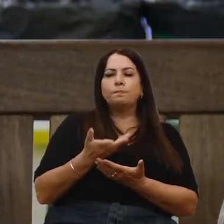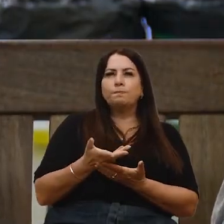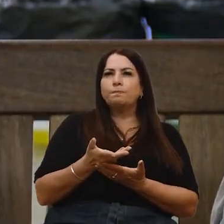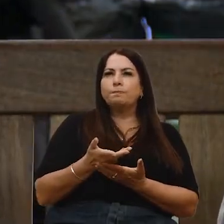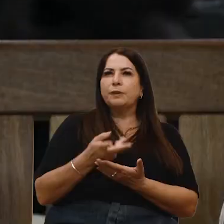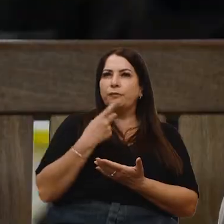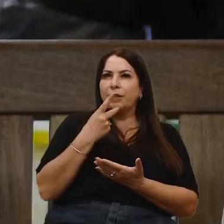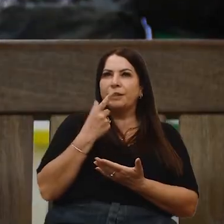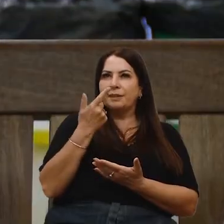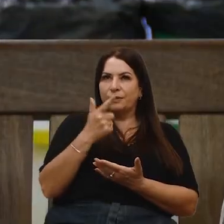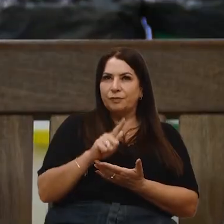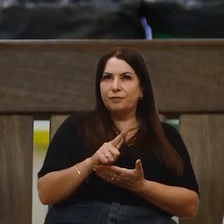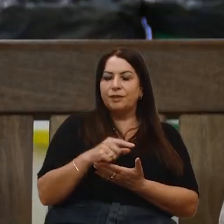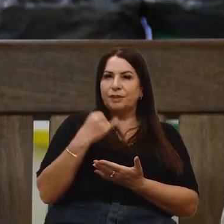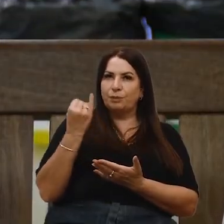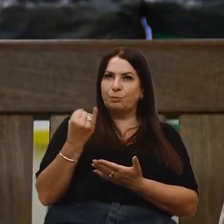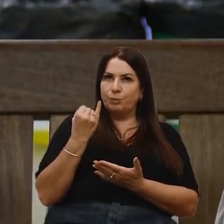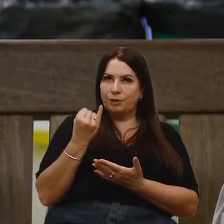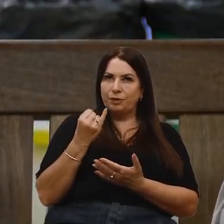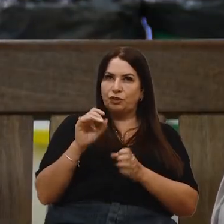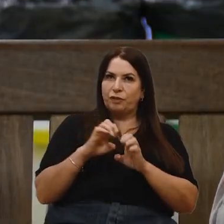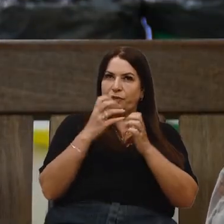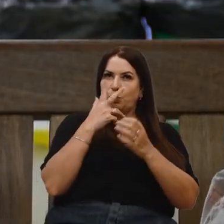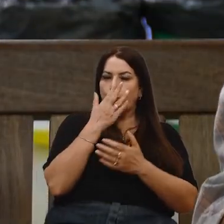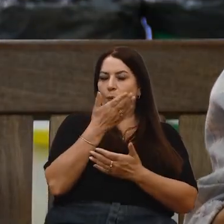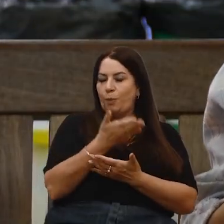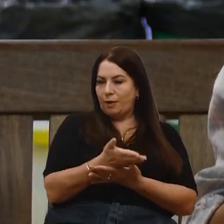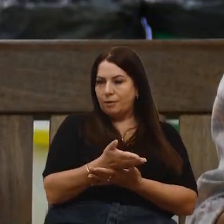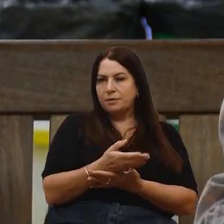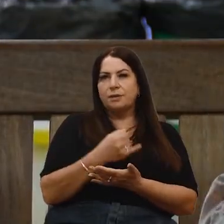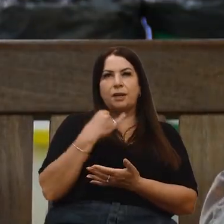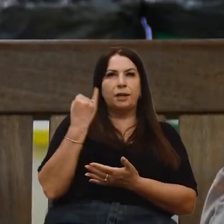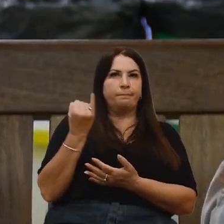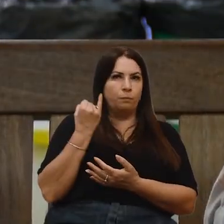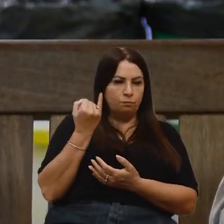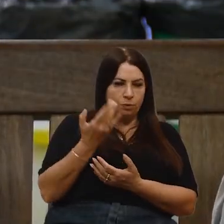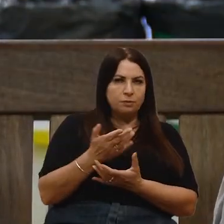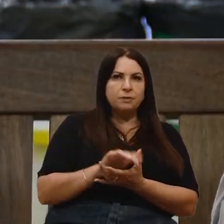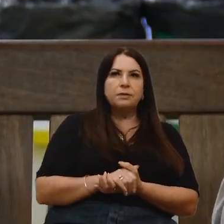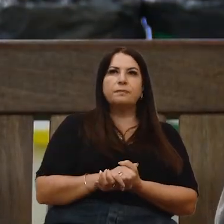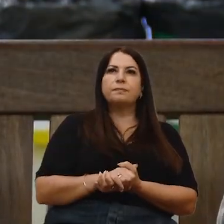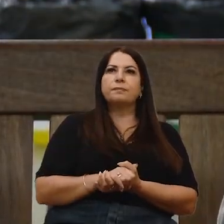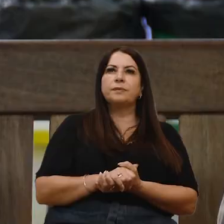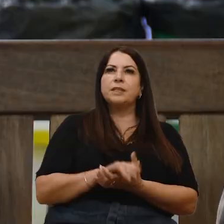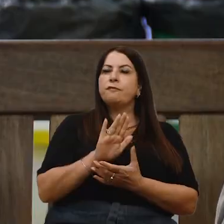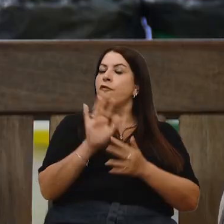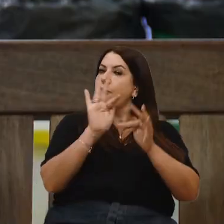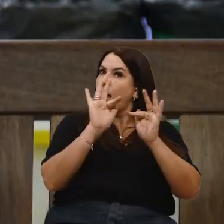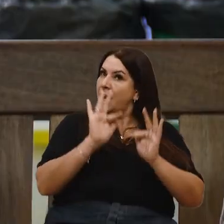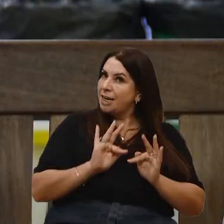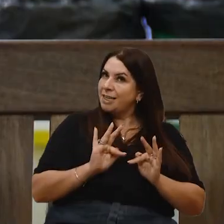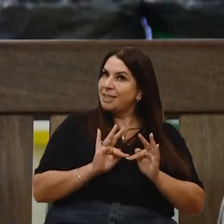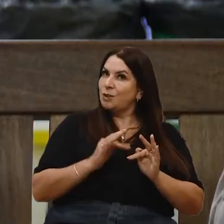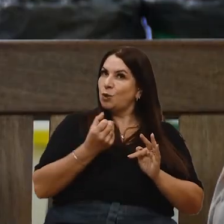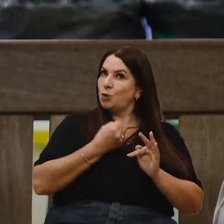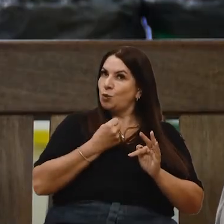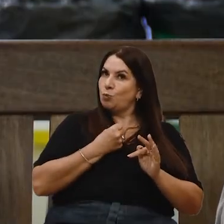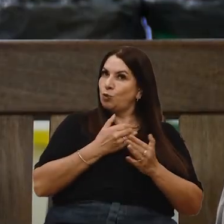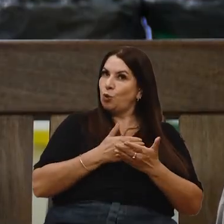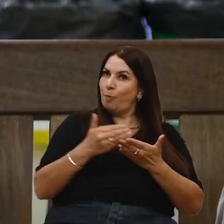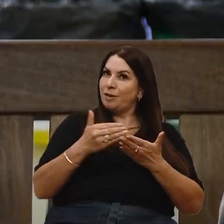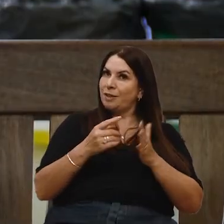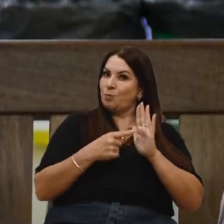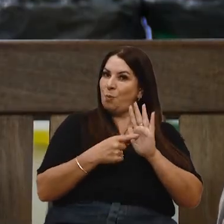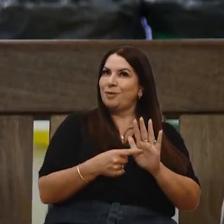aqui só salientar mais uma vez a importância de eventos como esse, a importância, fico feliz com esses números que